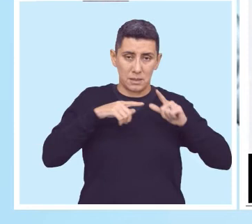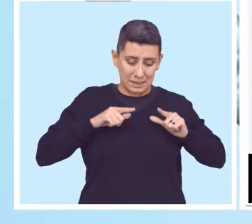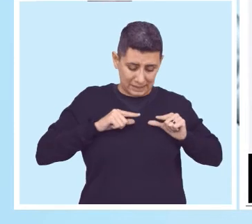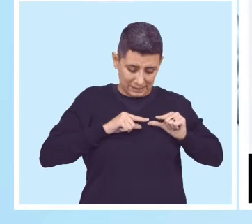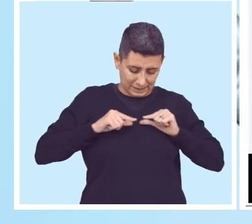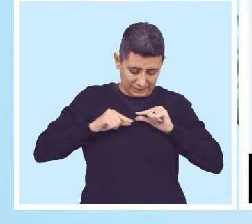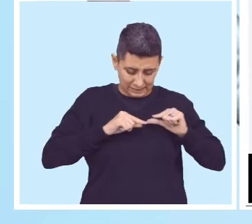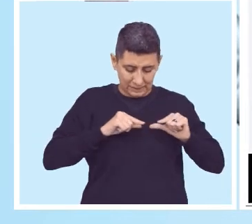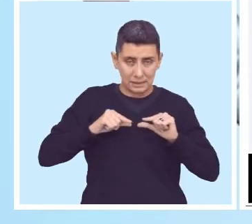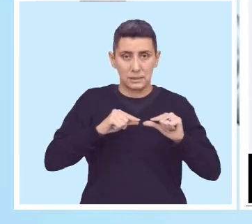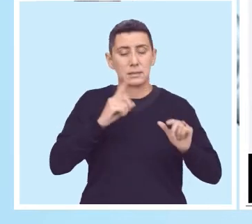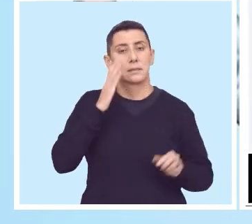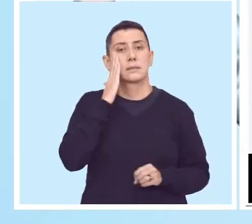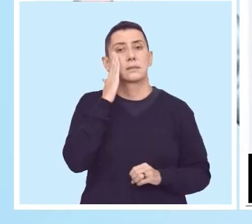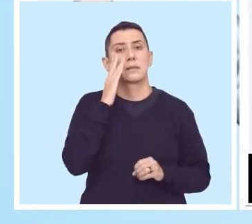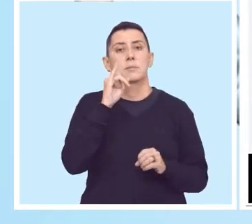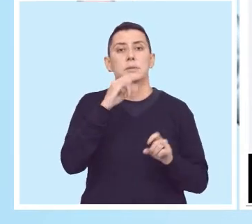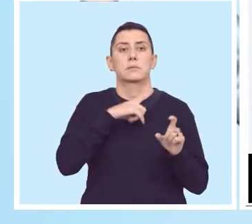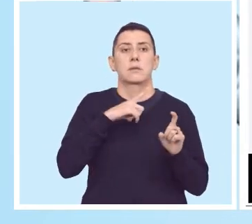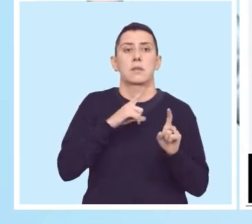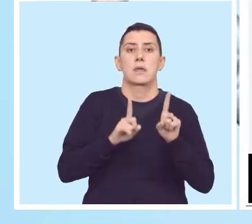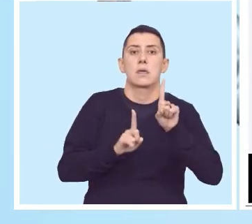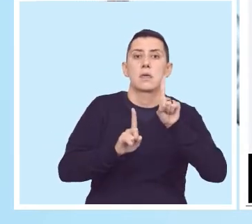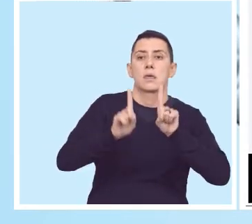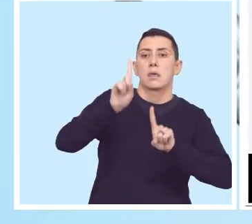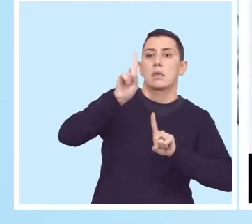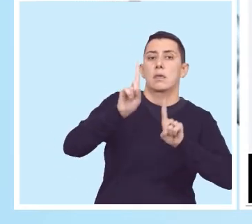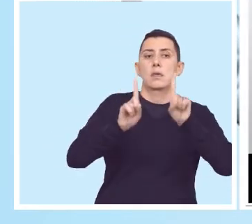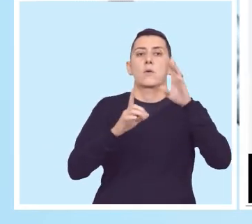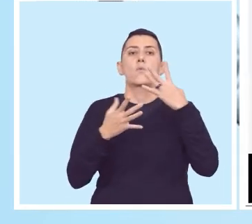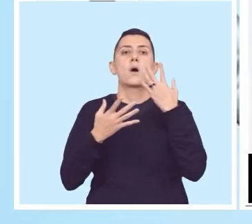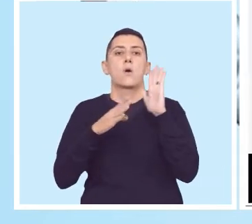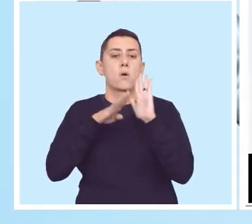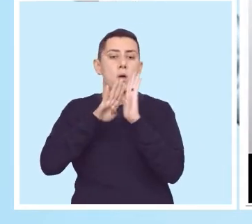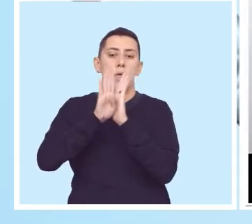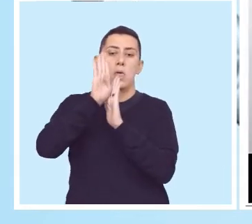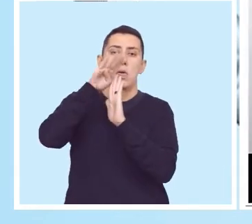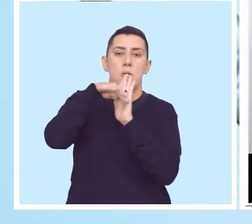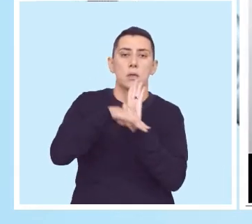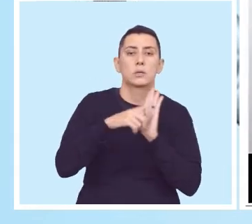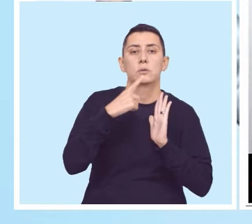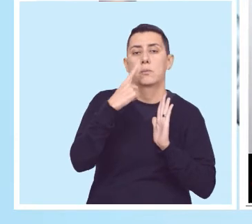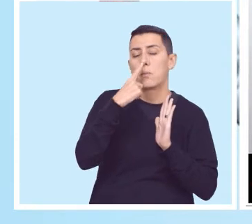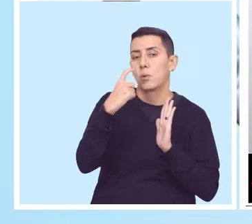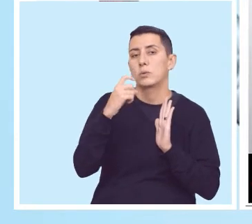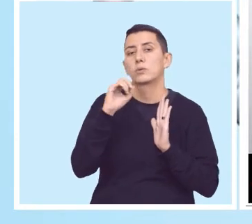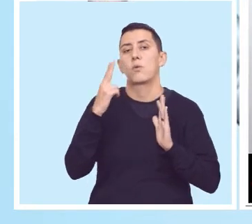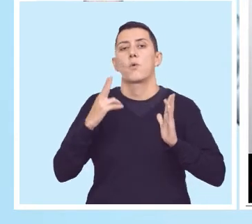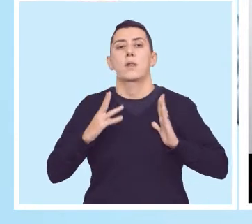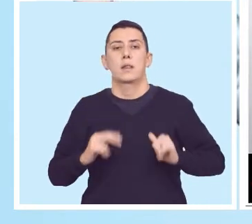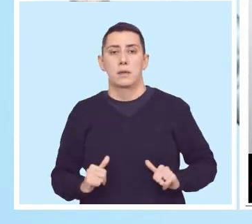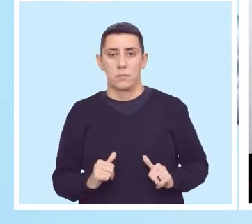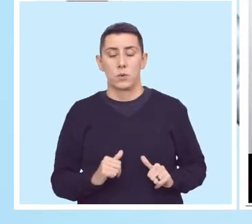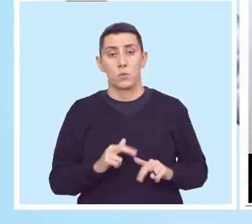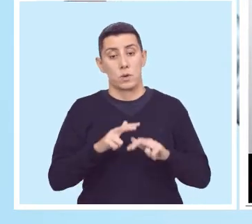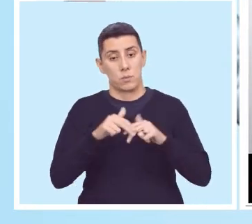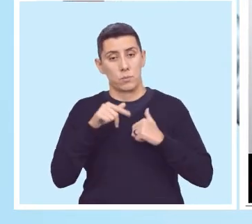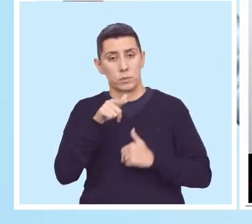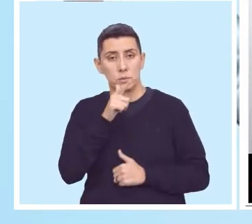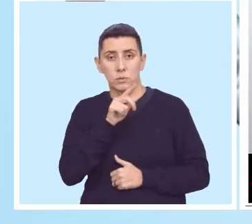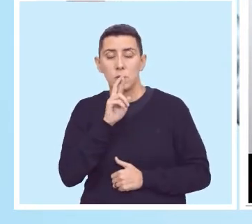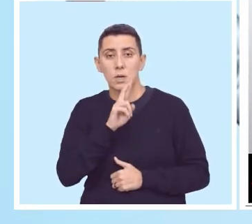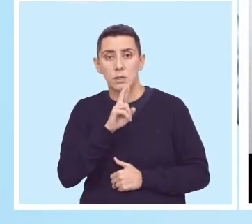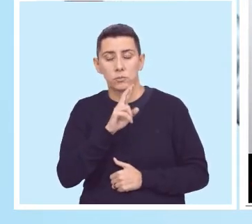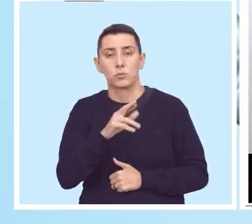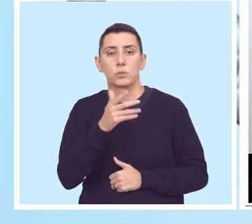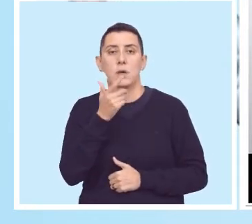nível de degradação daquele trecho, consegue ter uma estimativa do nível de degradação daquele trecho. E a partir desses resultados, consequentemente,